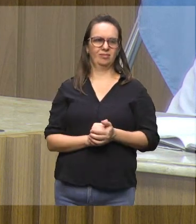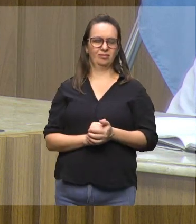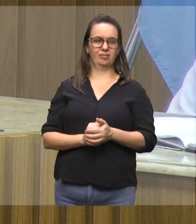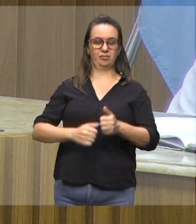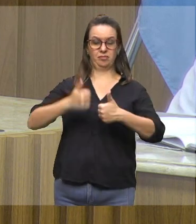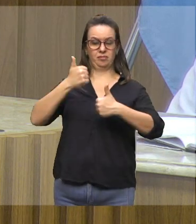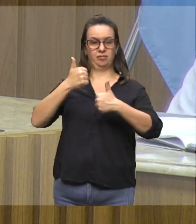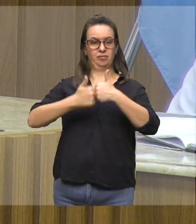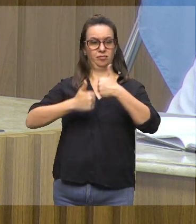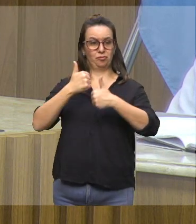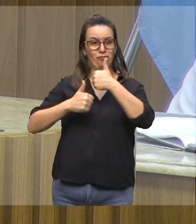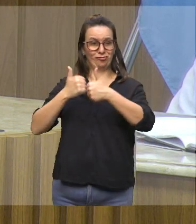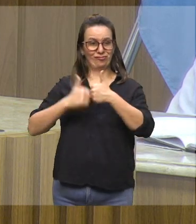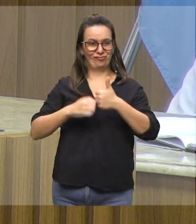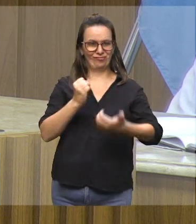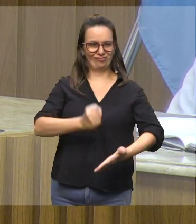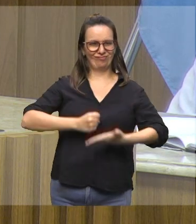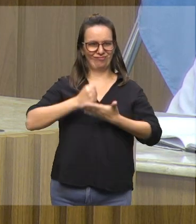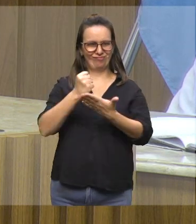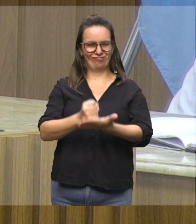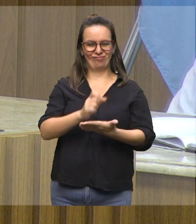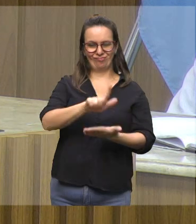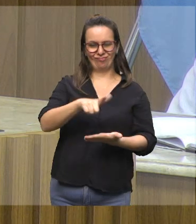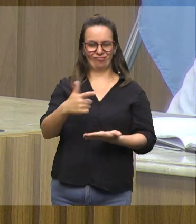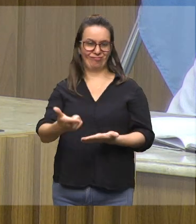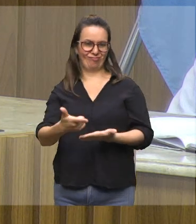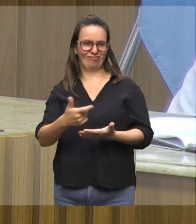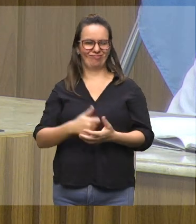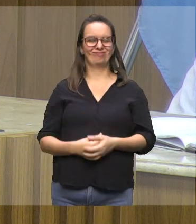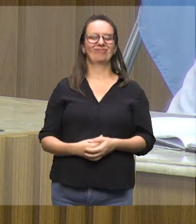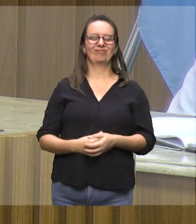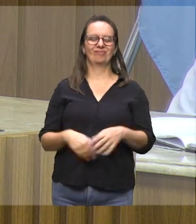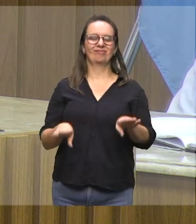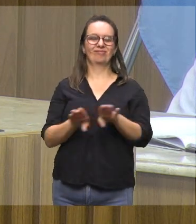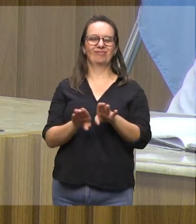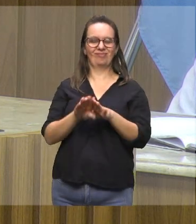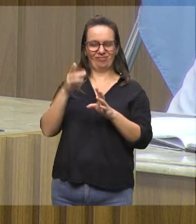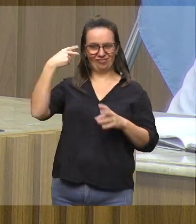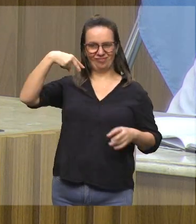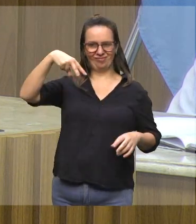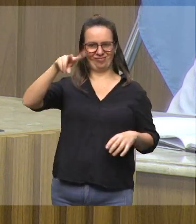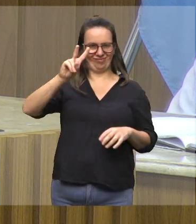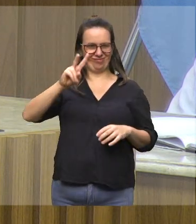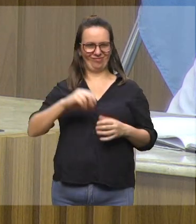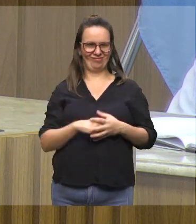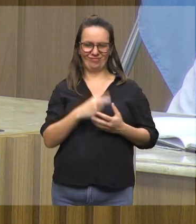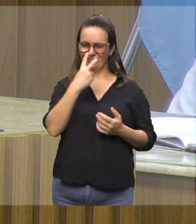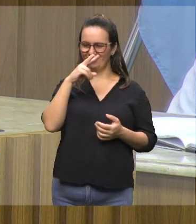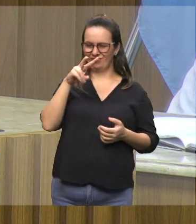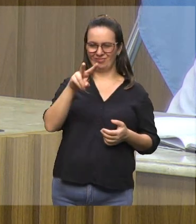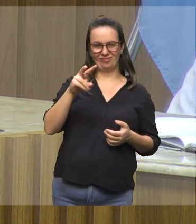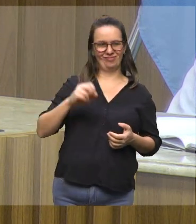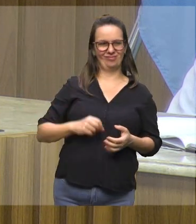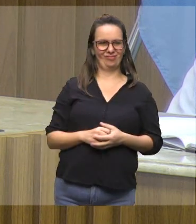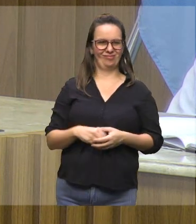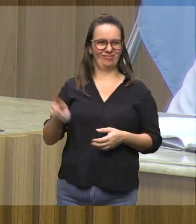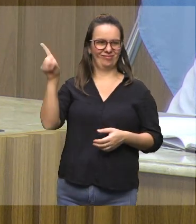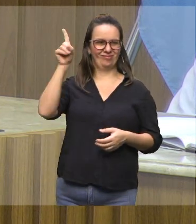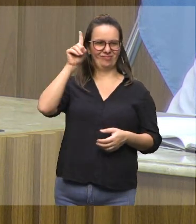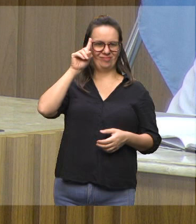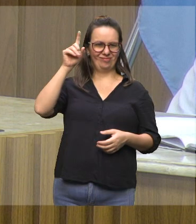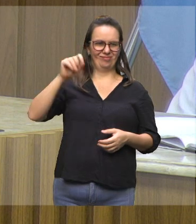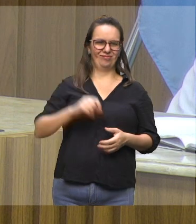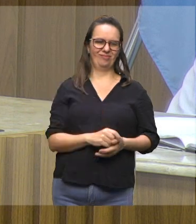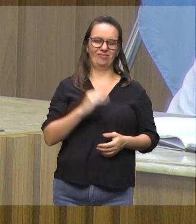no qual eu estive presente também, no domingo, no Tunicão, assistindo um evento muito bonito,